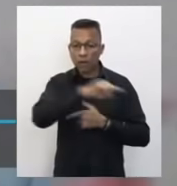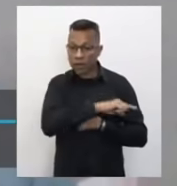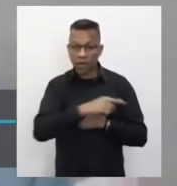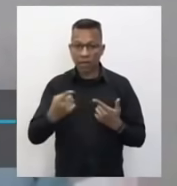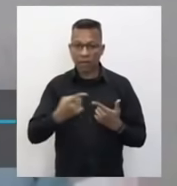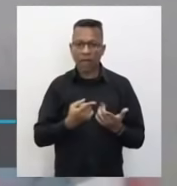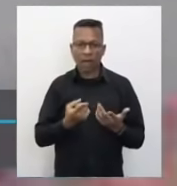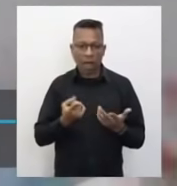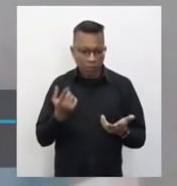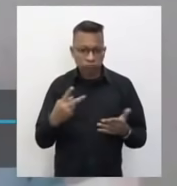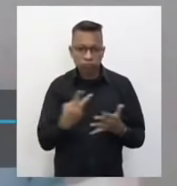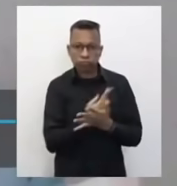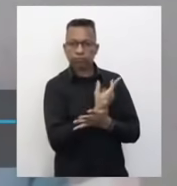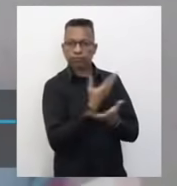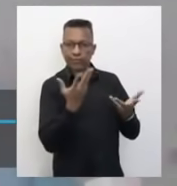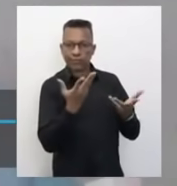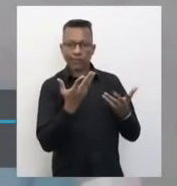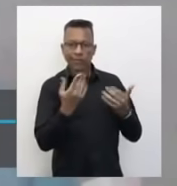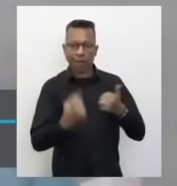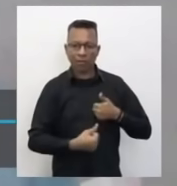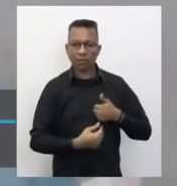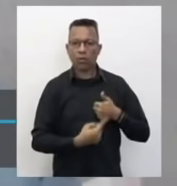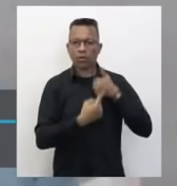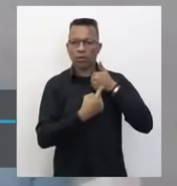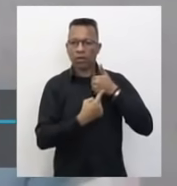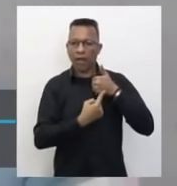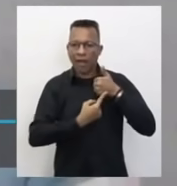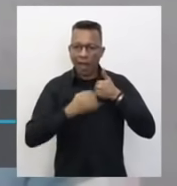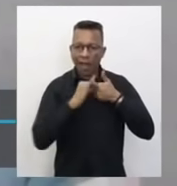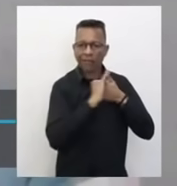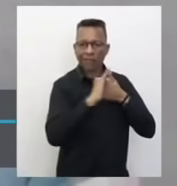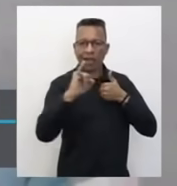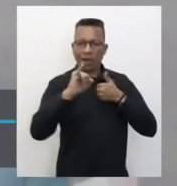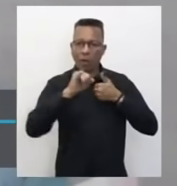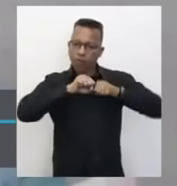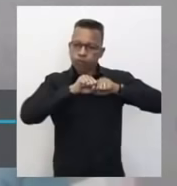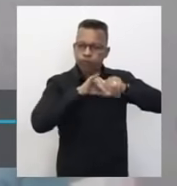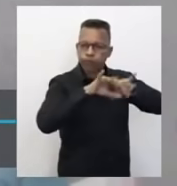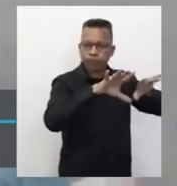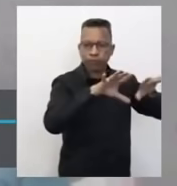armadilha de curtir, comentar ou compartilhar algo desse gênero.